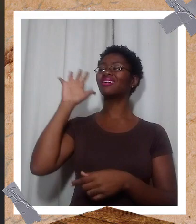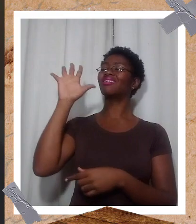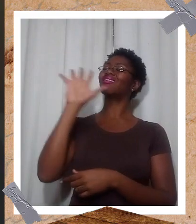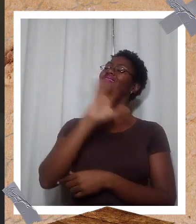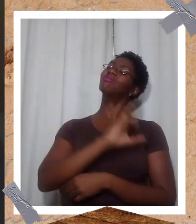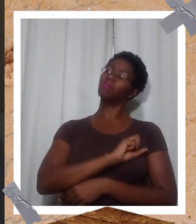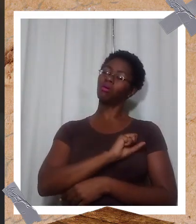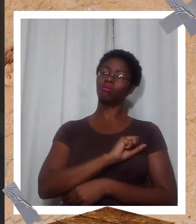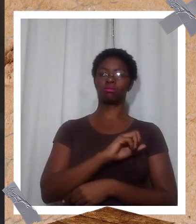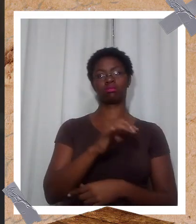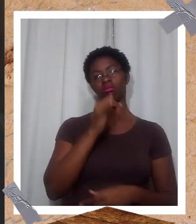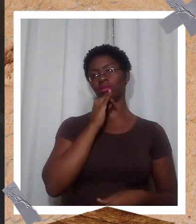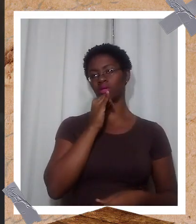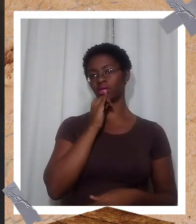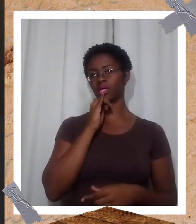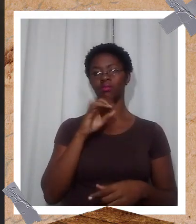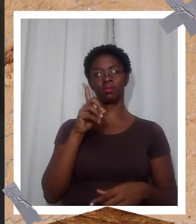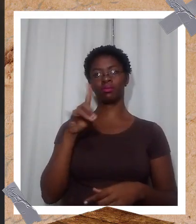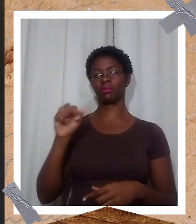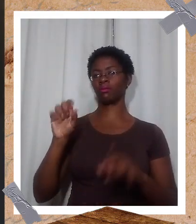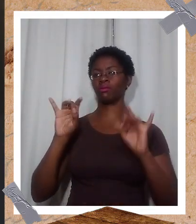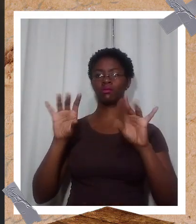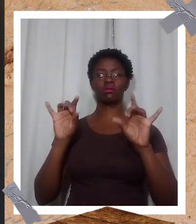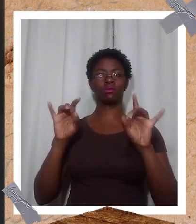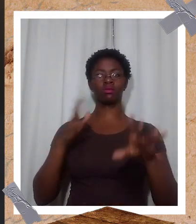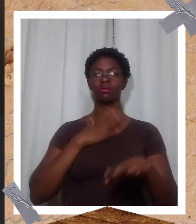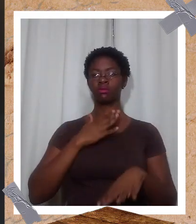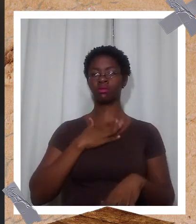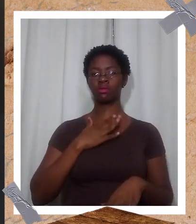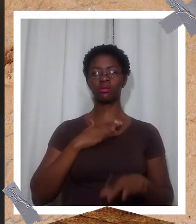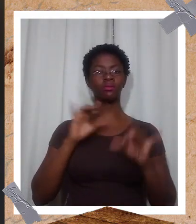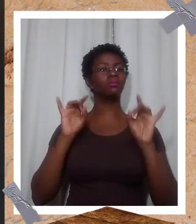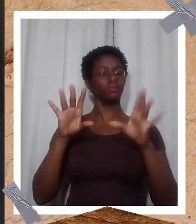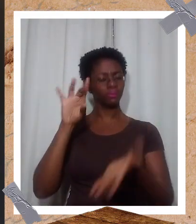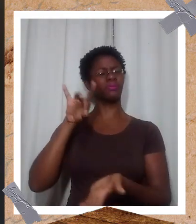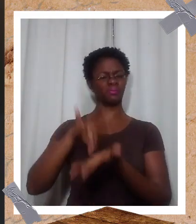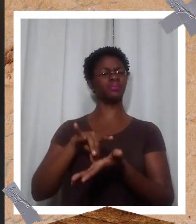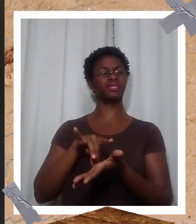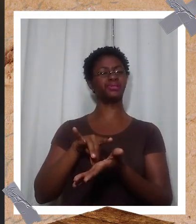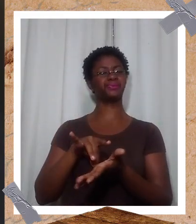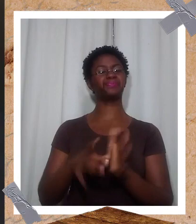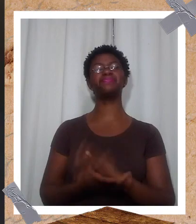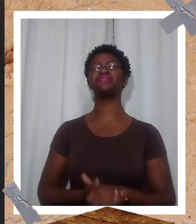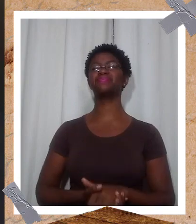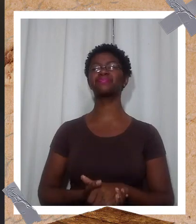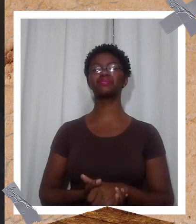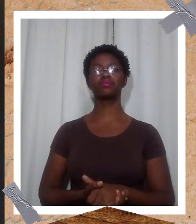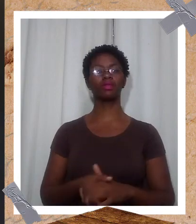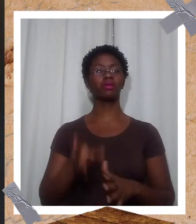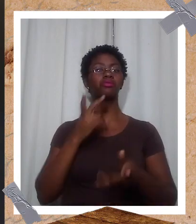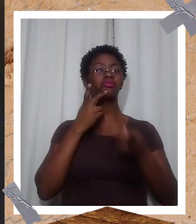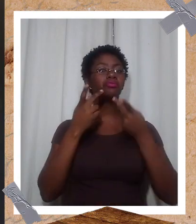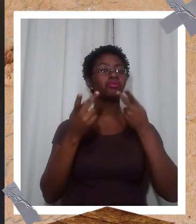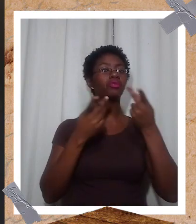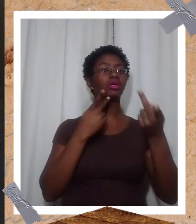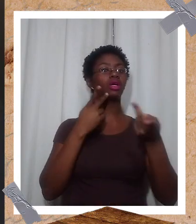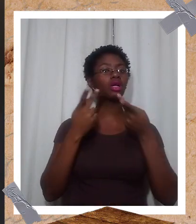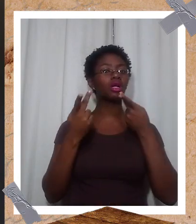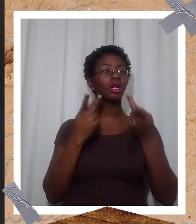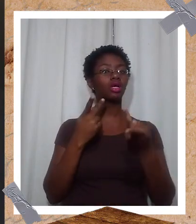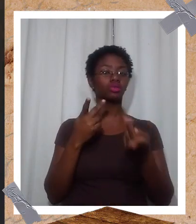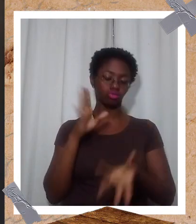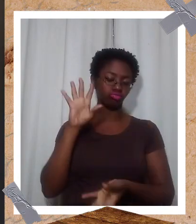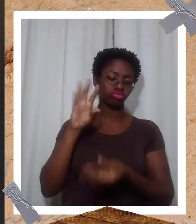Por exemplo, hoje é um dia muito especial para mim, muito especial mesmo, por estar falando um pouco sobre a